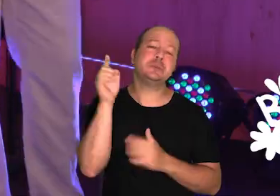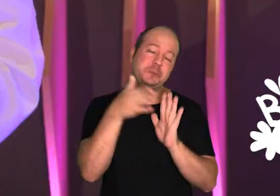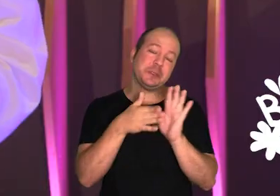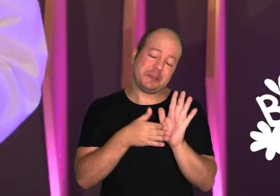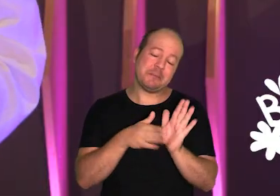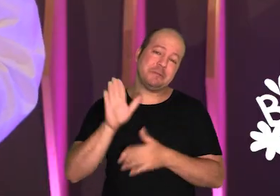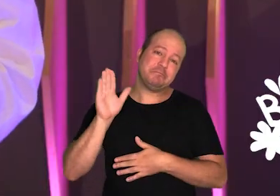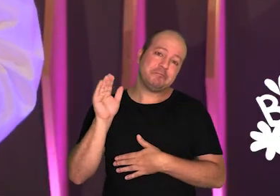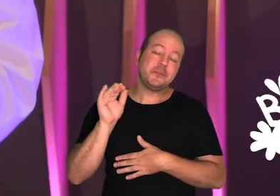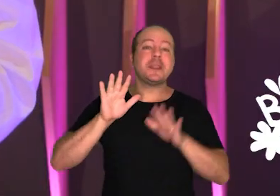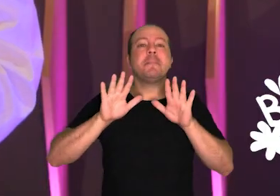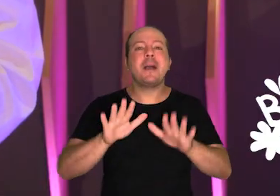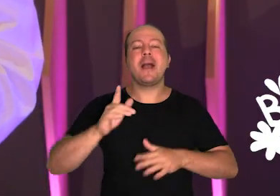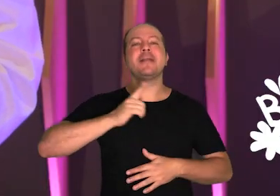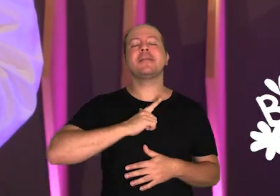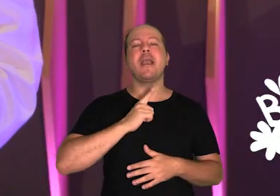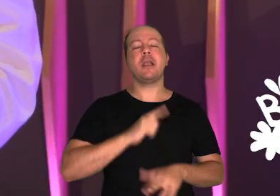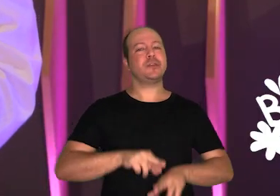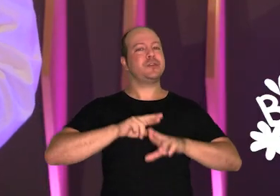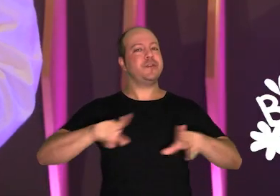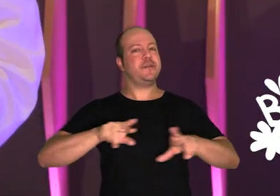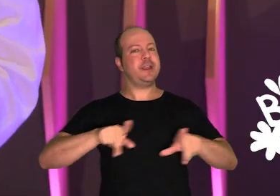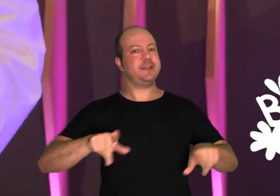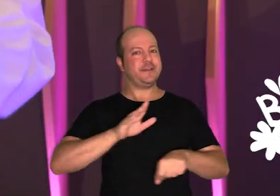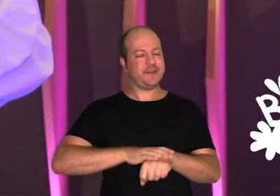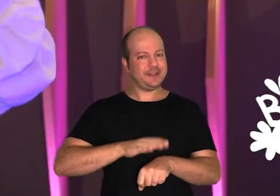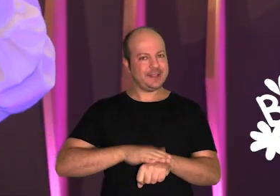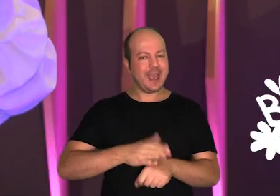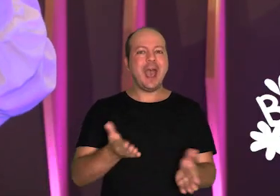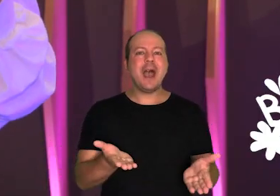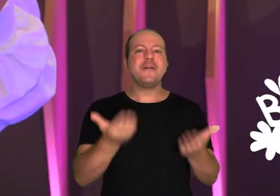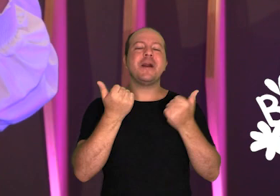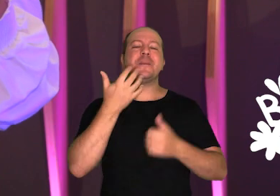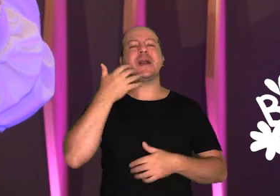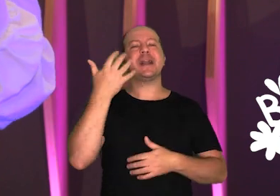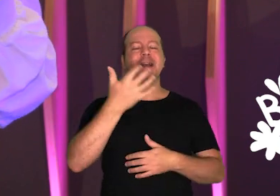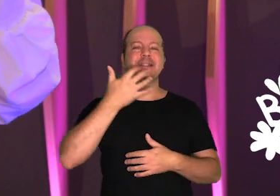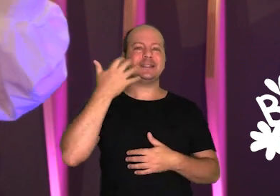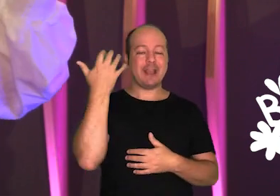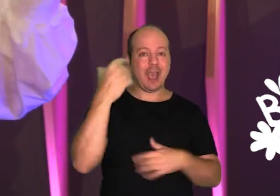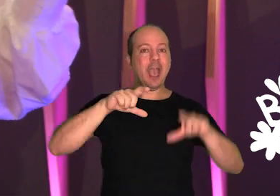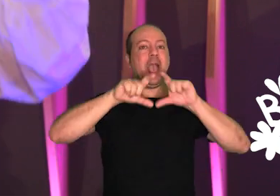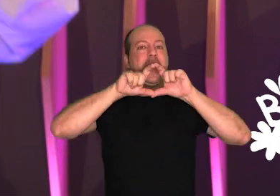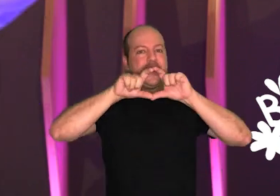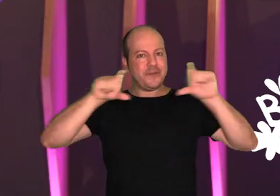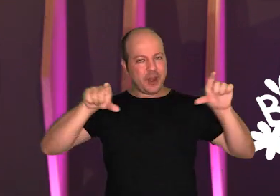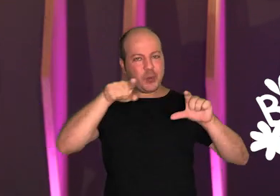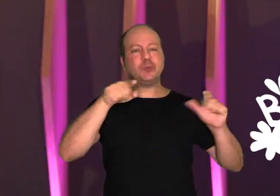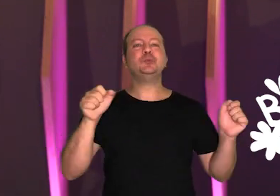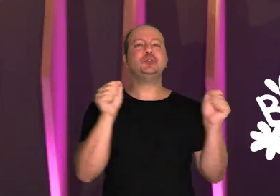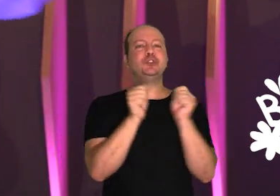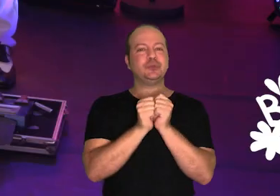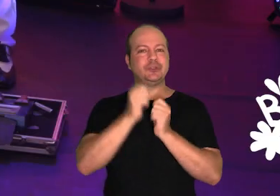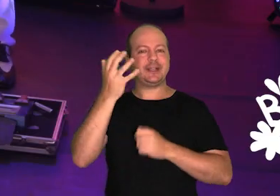é? Eu quero fazer aqui algo diferente. Vamos cantar aqui, ó, o refrão para vocês cantarem com